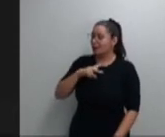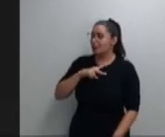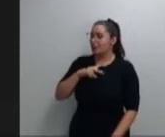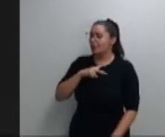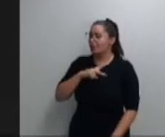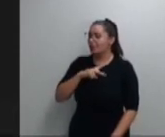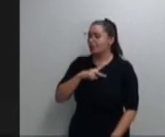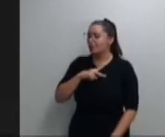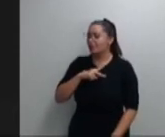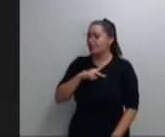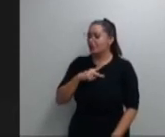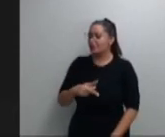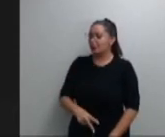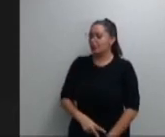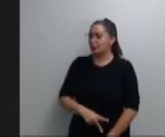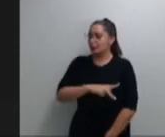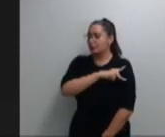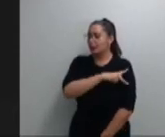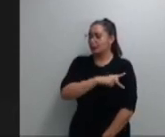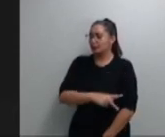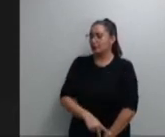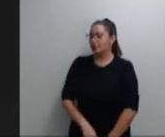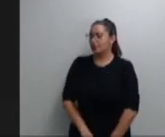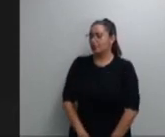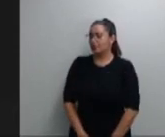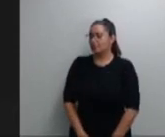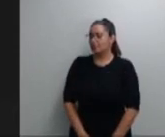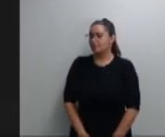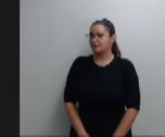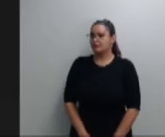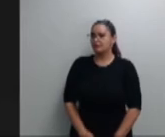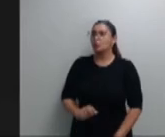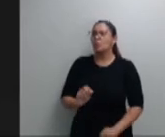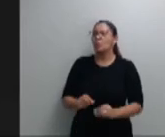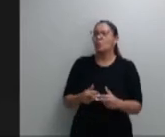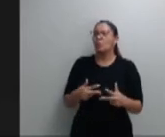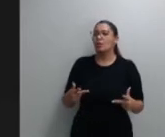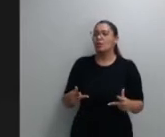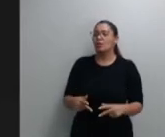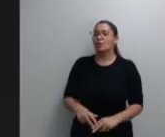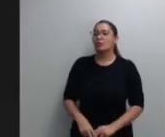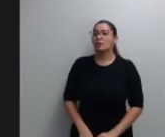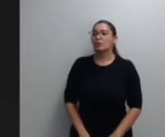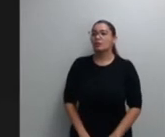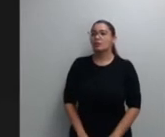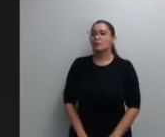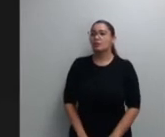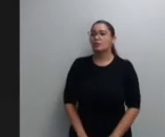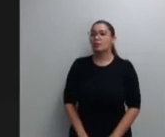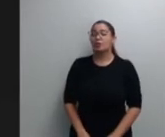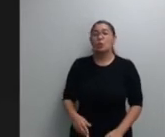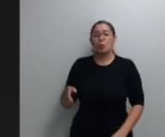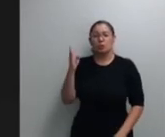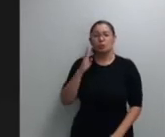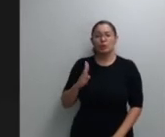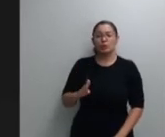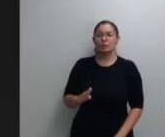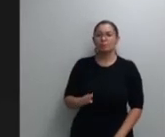Barroso anuncia com todas as letras, e é isso que prevalece no direito brasileiro,